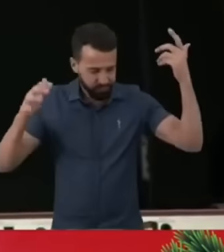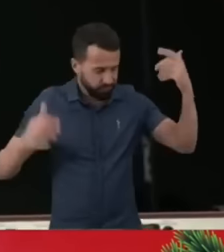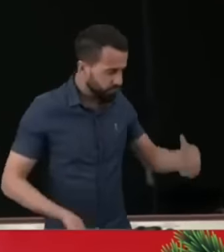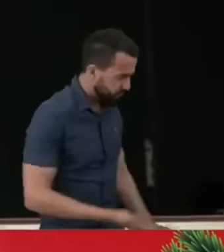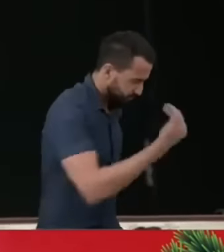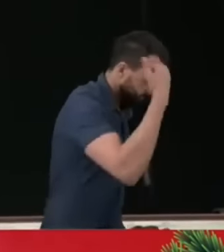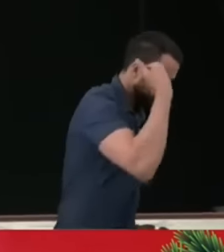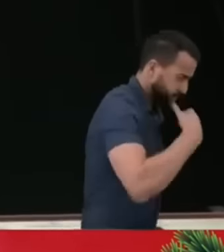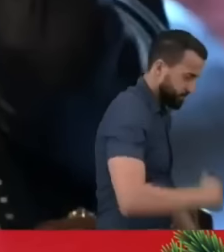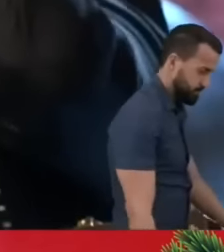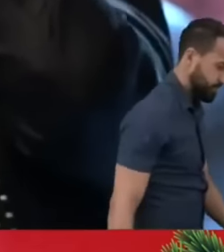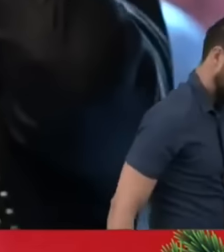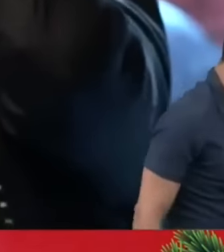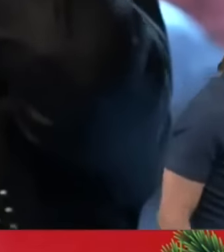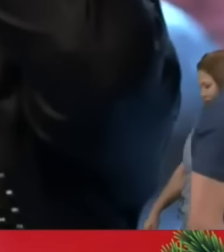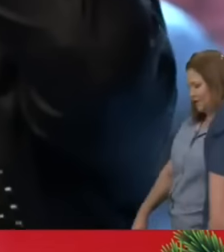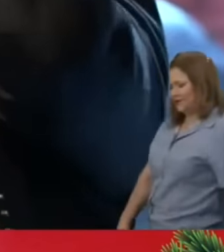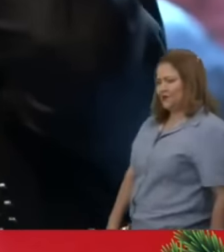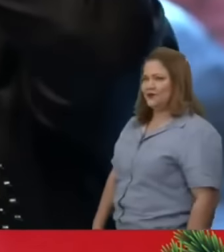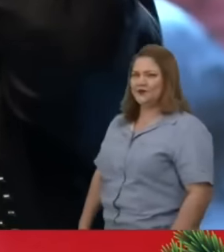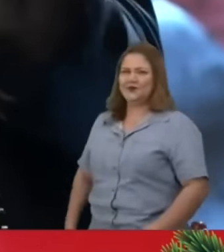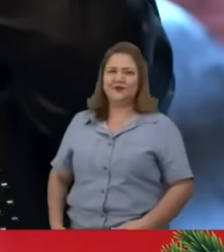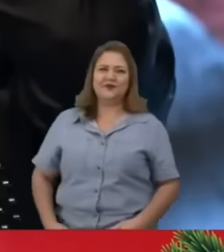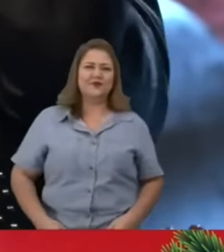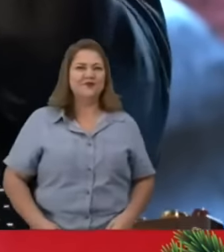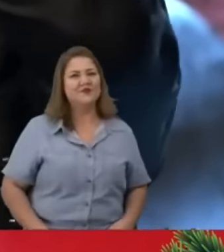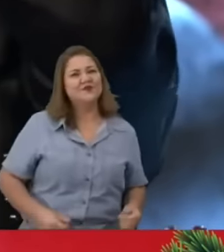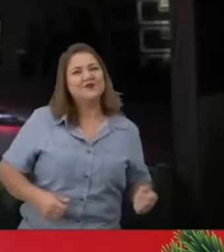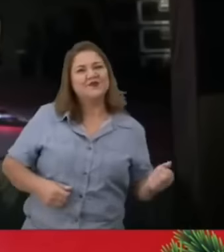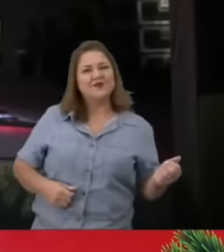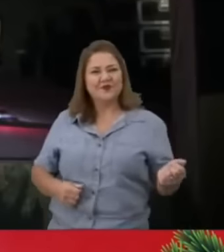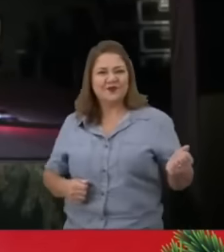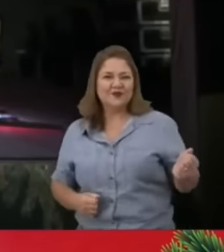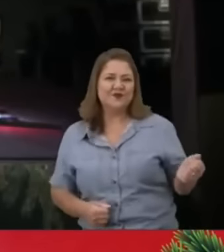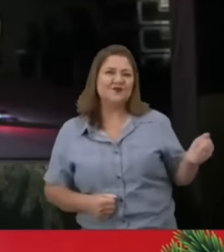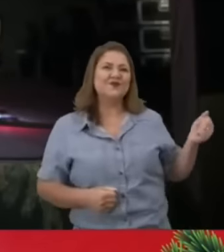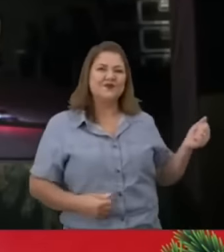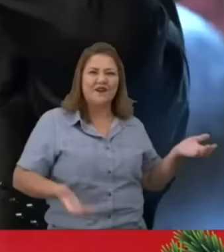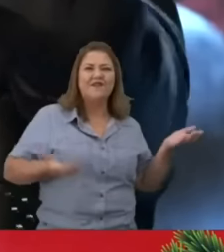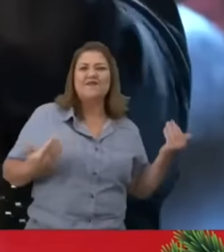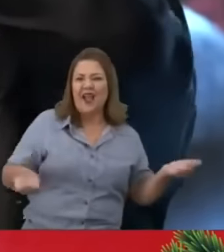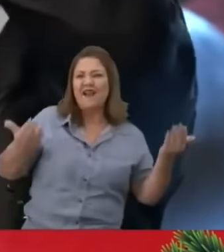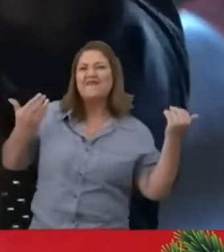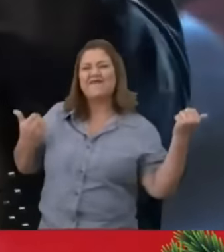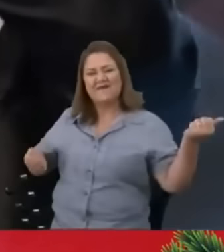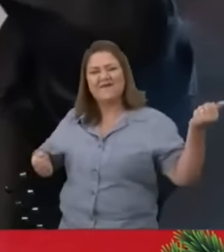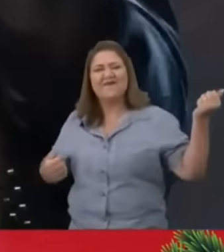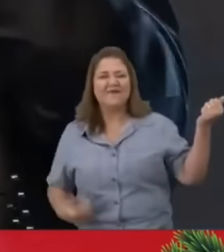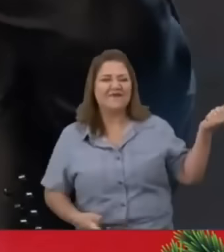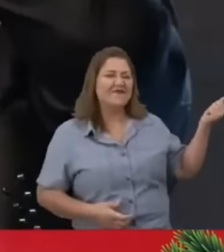Agora pode virar a mão, quero ver todo mundo assim, ó. Vamos lá, galera. Tchau, tchau, tchau.